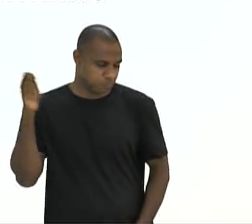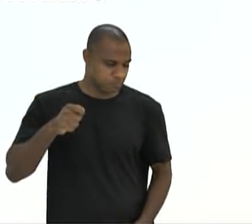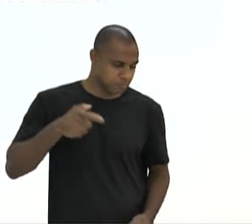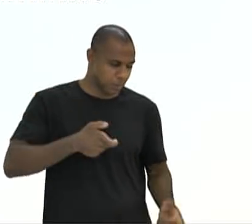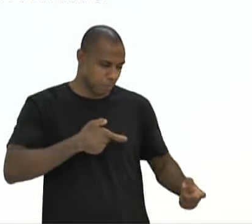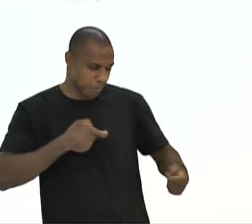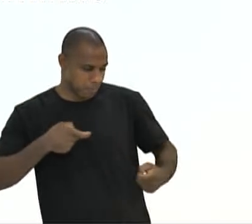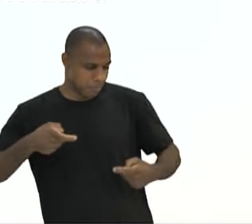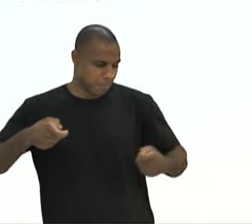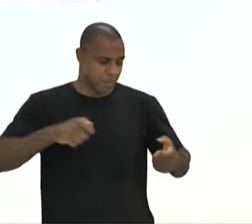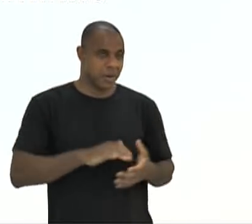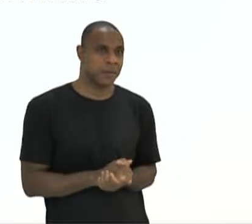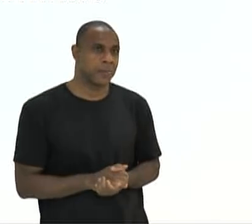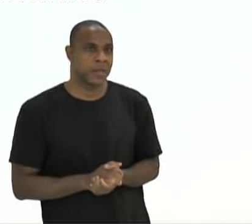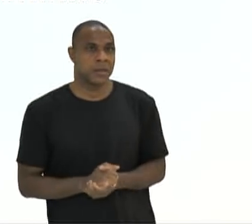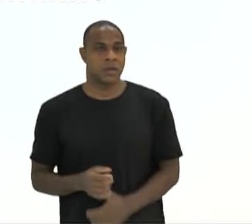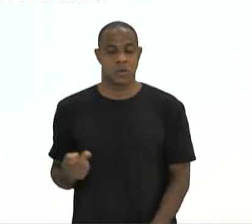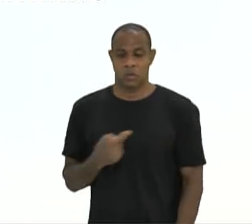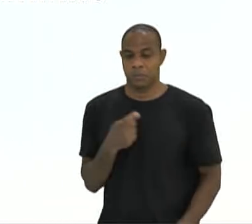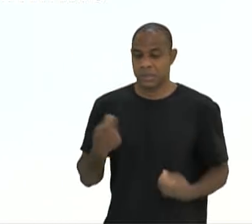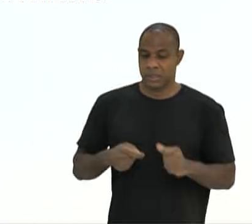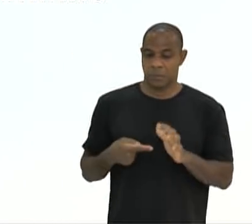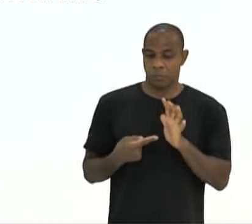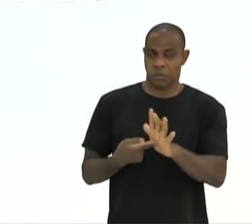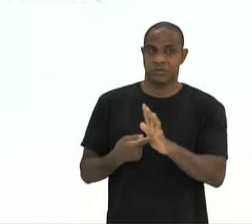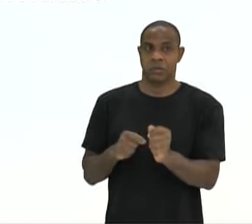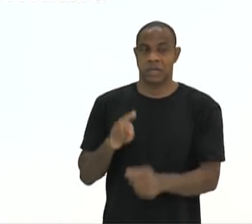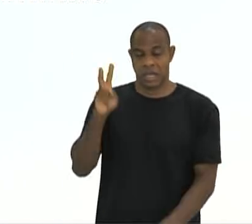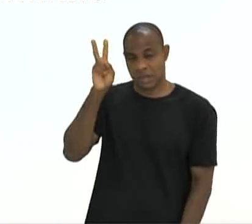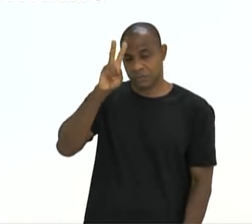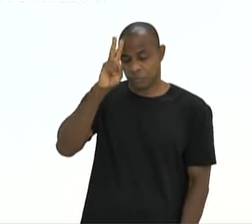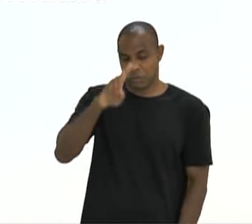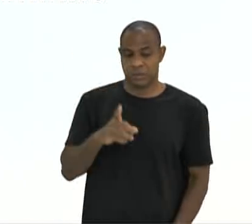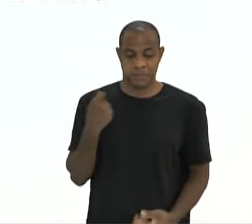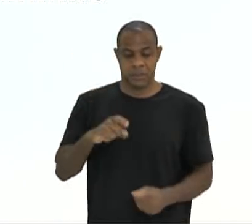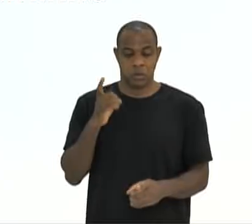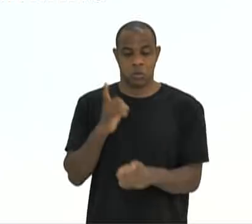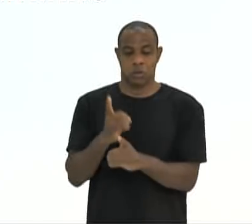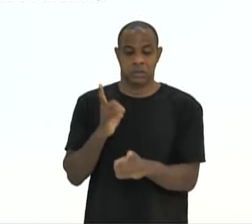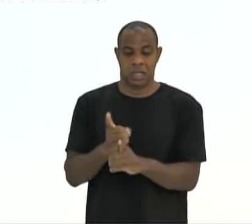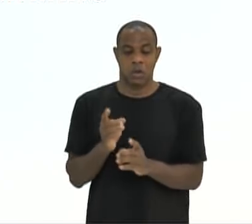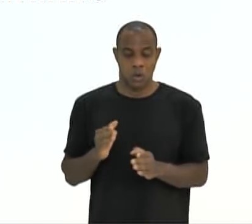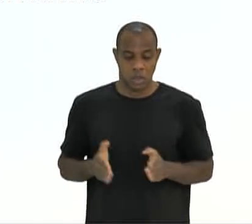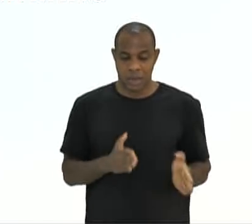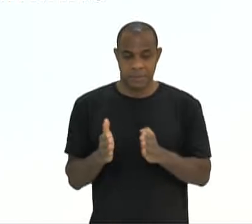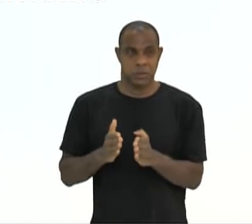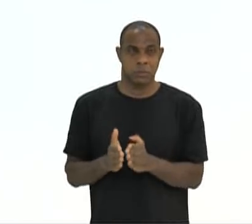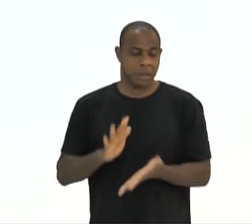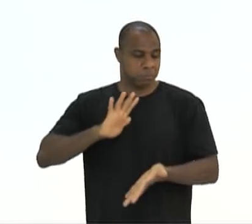devem desvendar a história dos Transformers e achar um caminho para derrotar The Fallen.